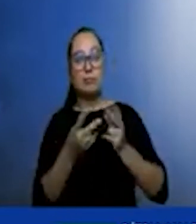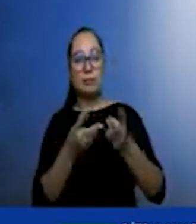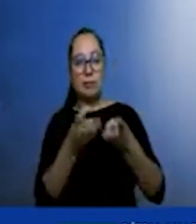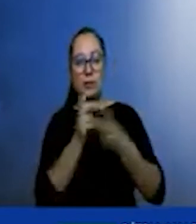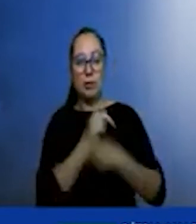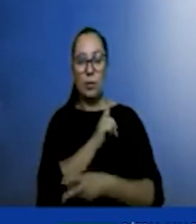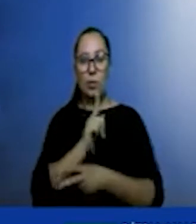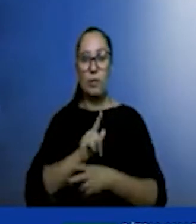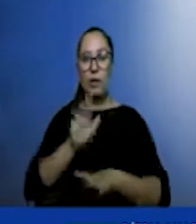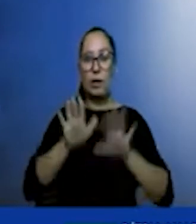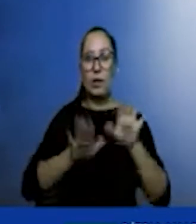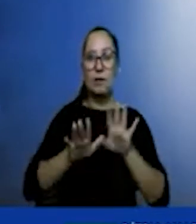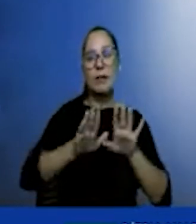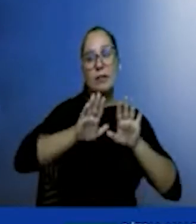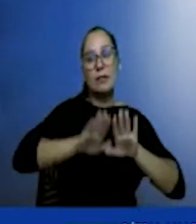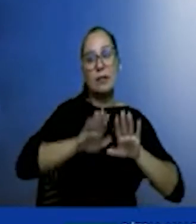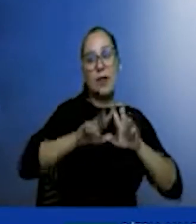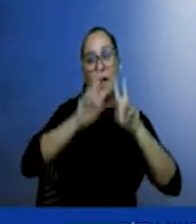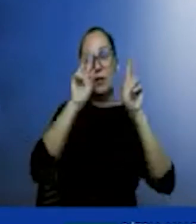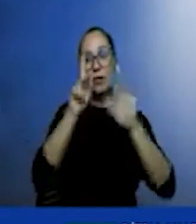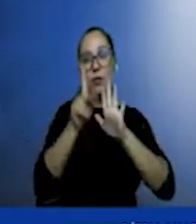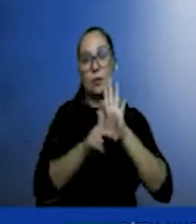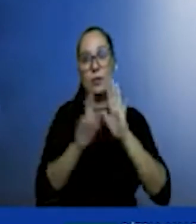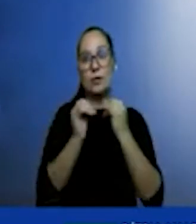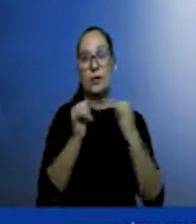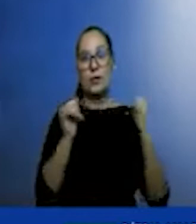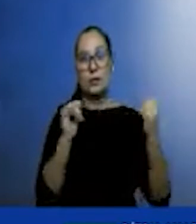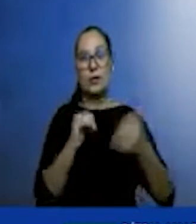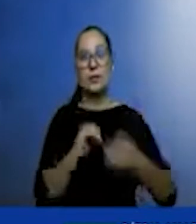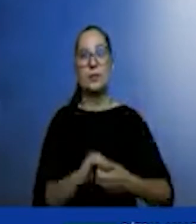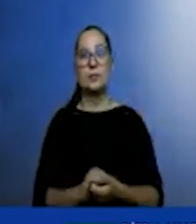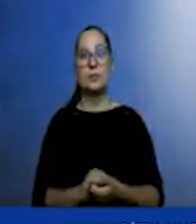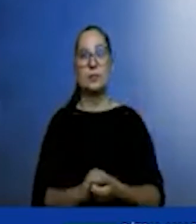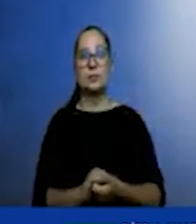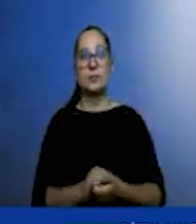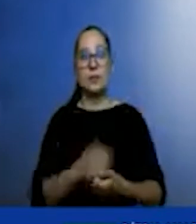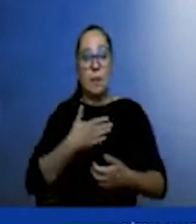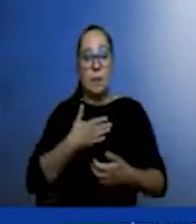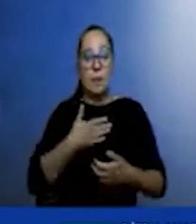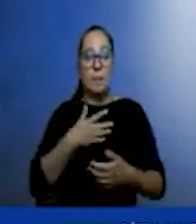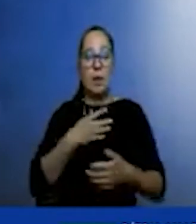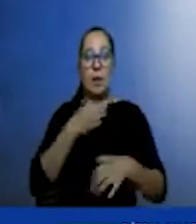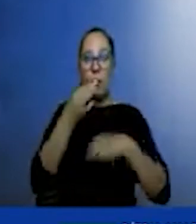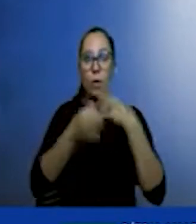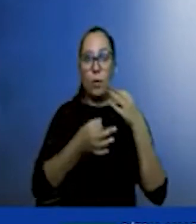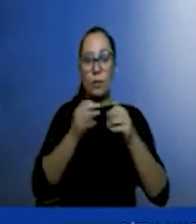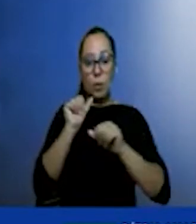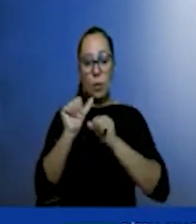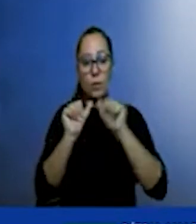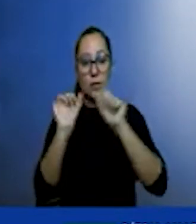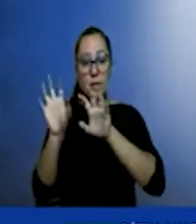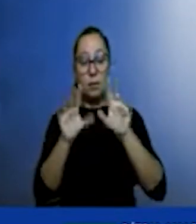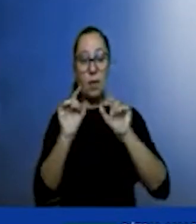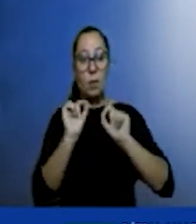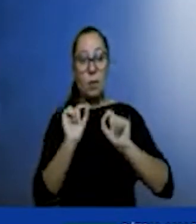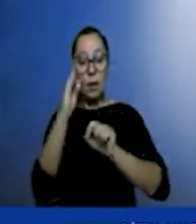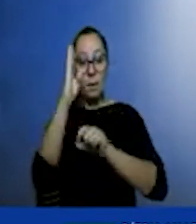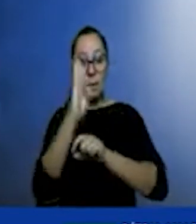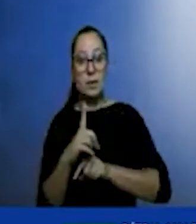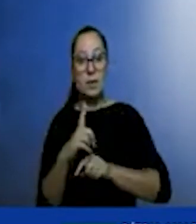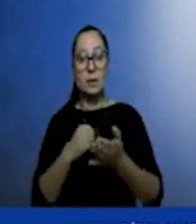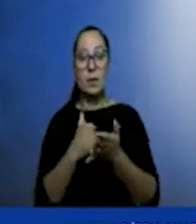vezes fica quando o assunto é planejamento energético. Na minha leitura, na discussão de mudanças climáticas, o fato do Brasil ter uma matriz